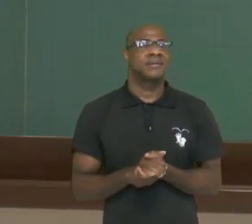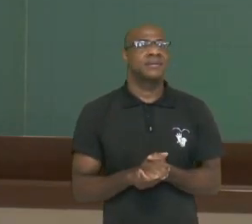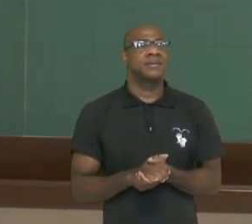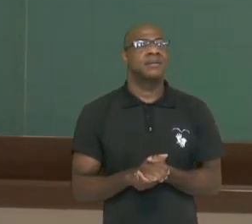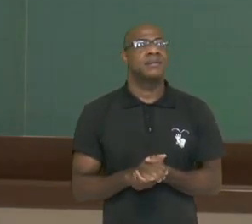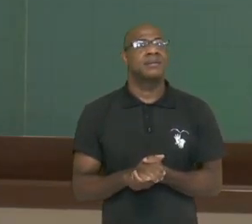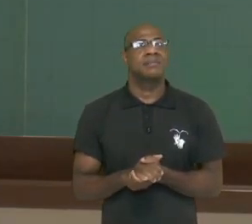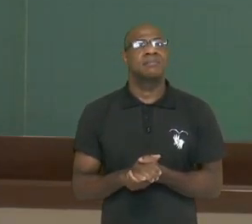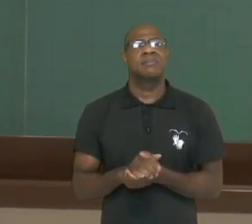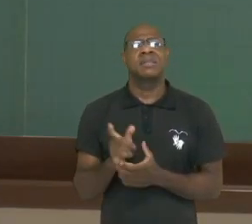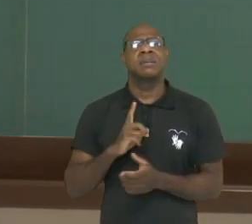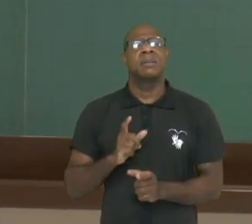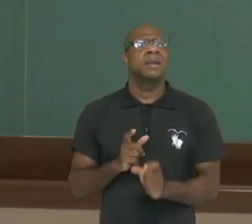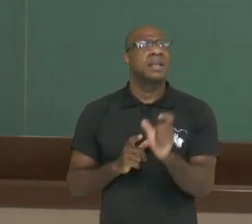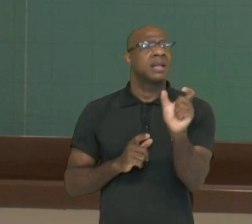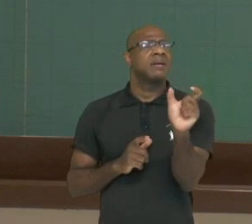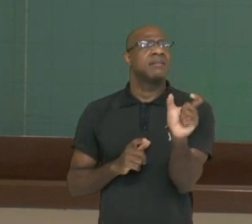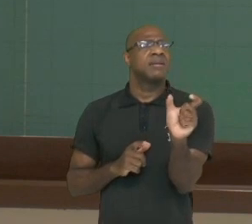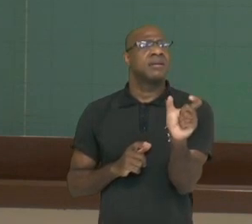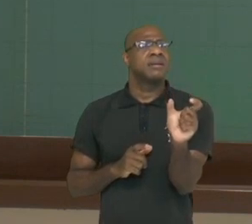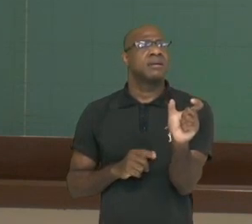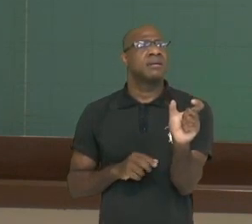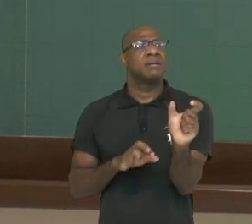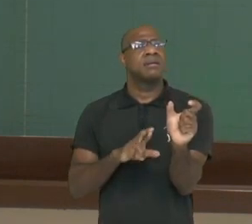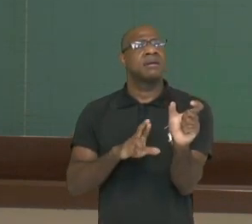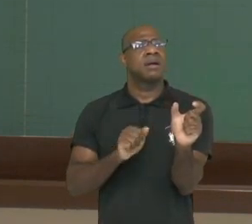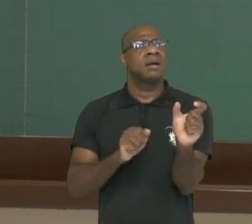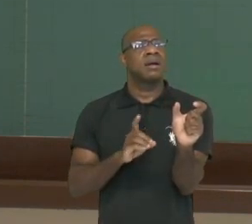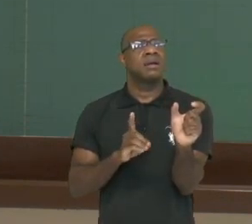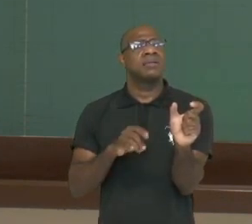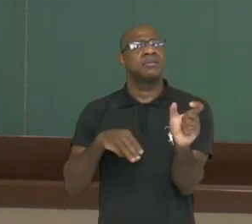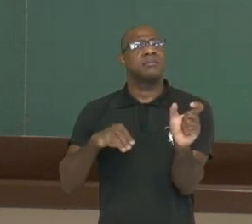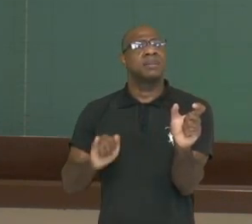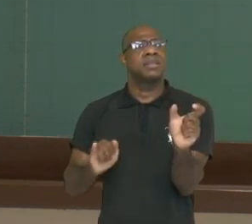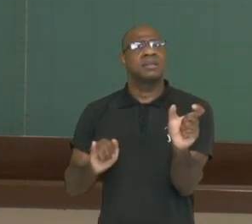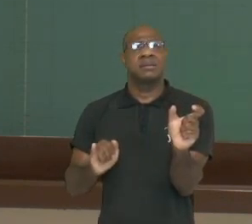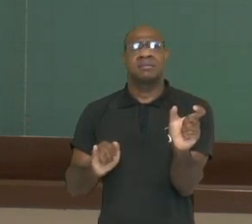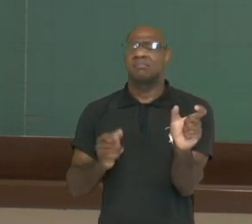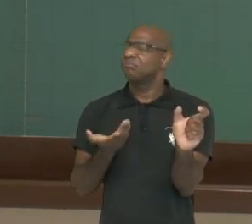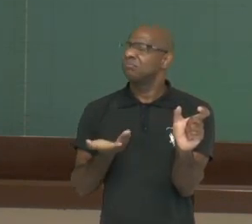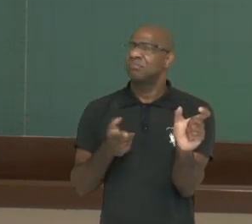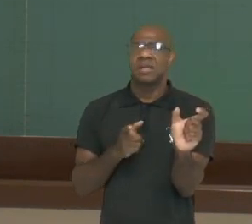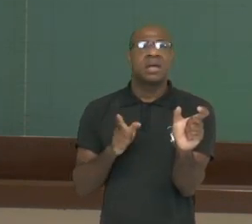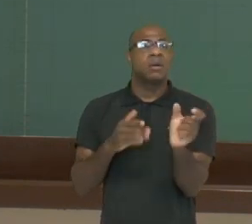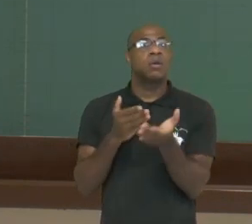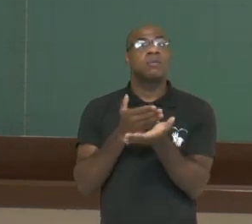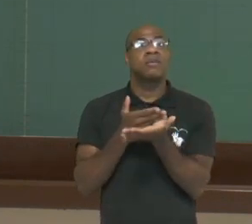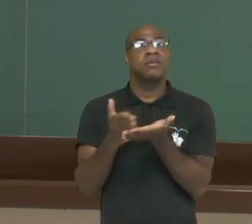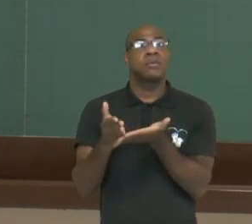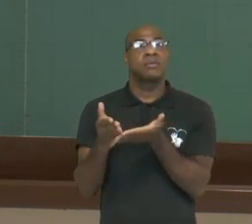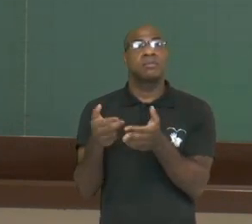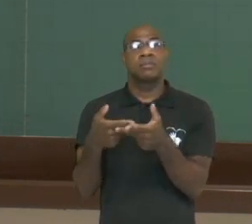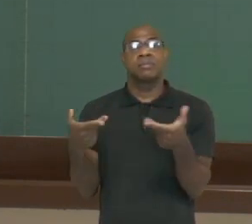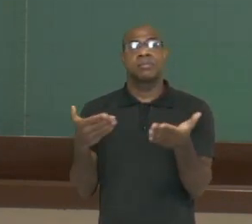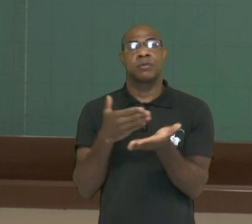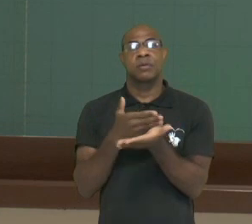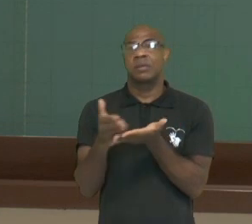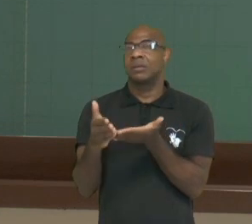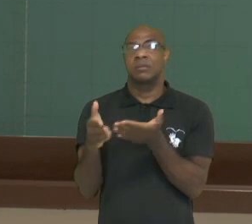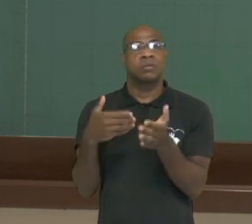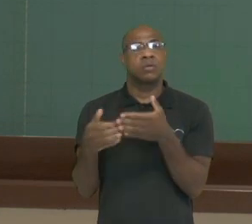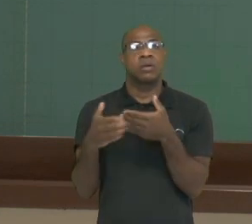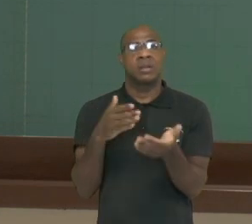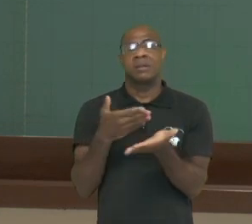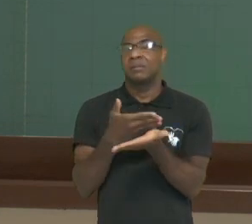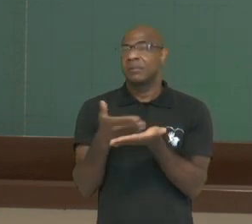Hajime. O que será hajime? Sempre quando vamos iniciar algo. Então, hajime. Ou hajime machou,